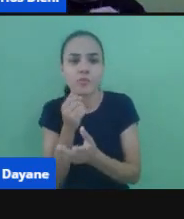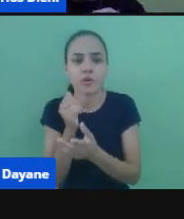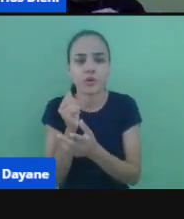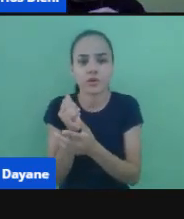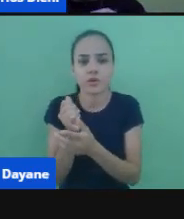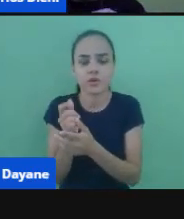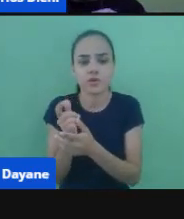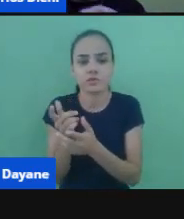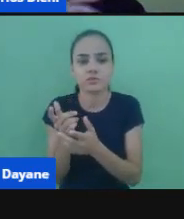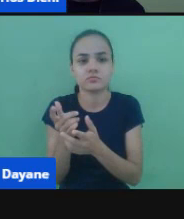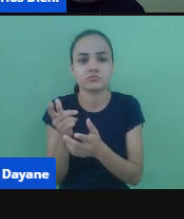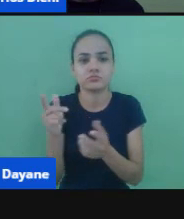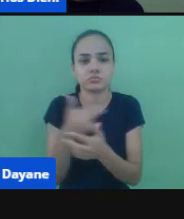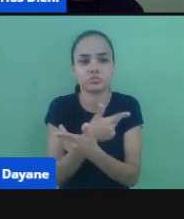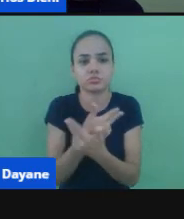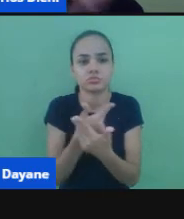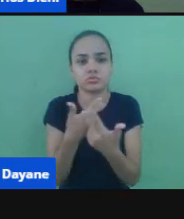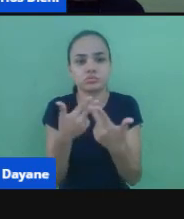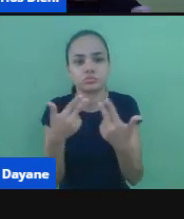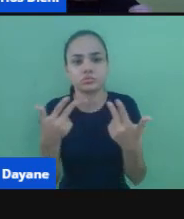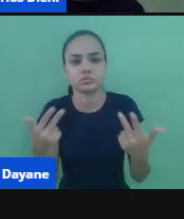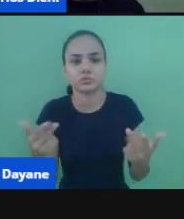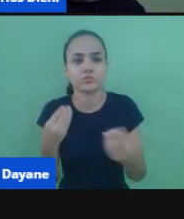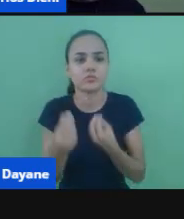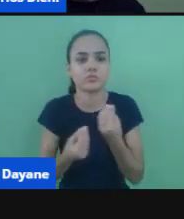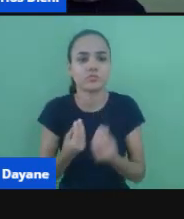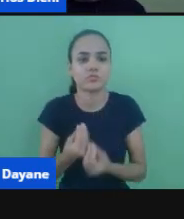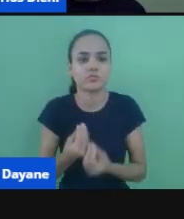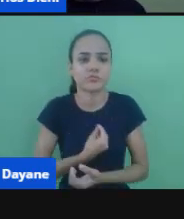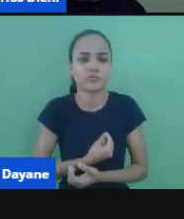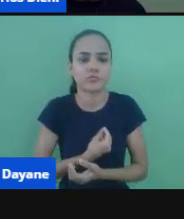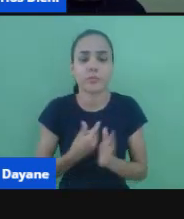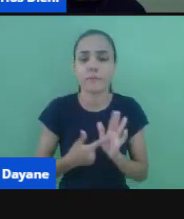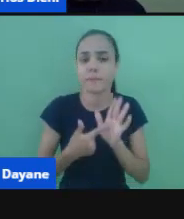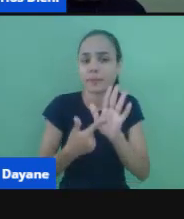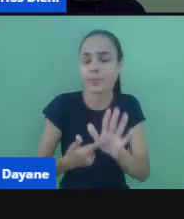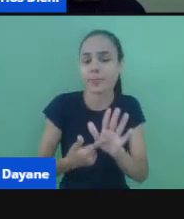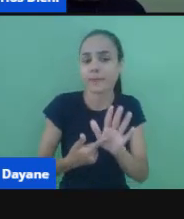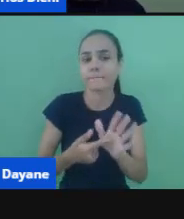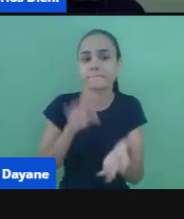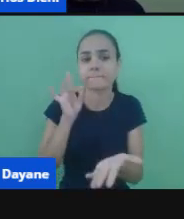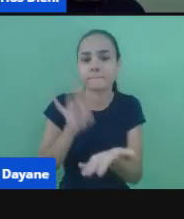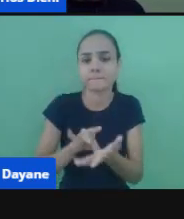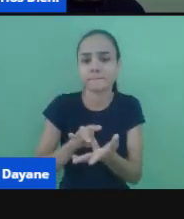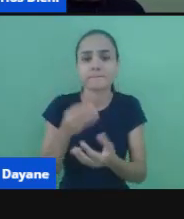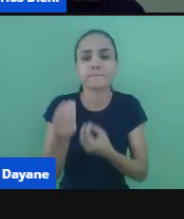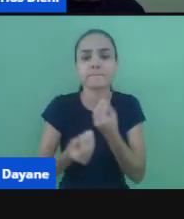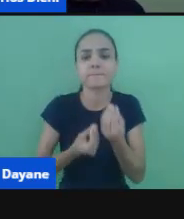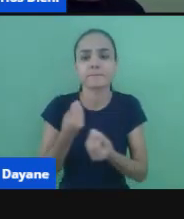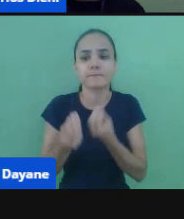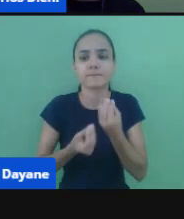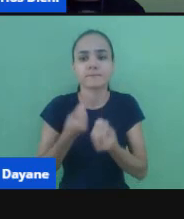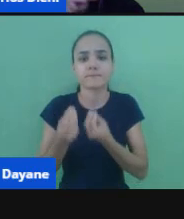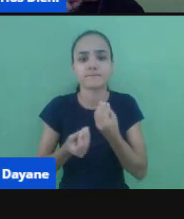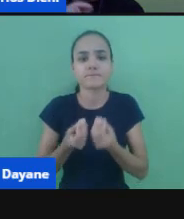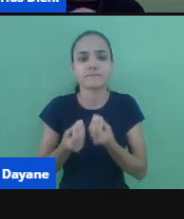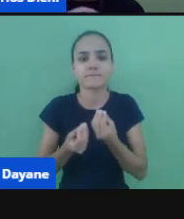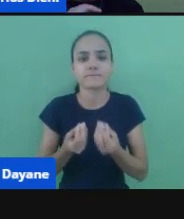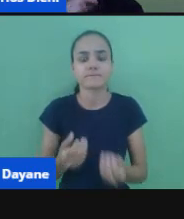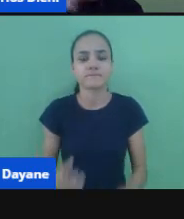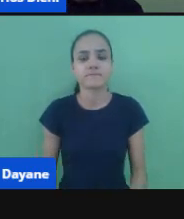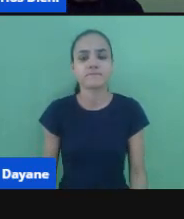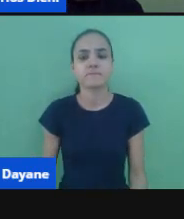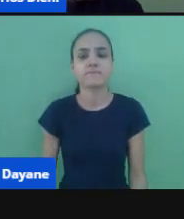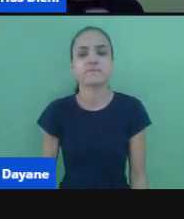para retratar a realidade. Daí a gente juntou imagens de arquivo, alguns depoimentos,